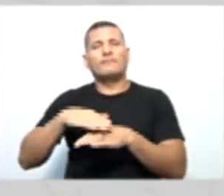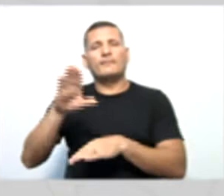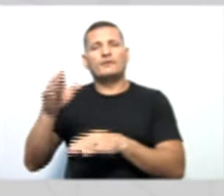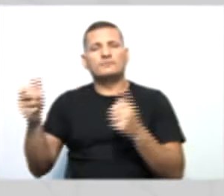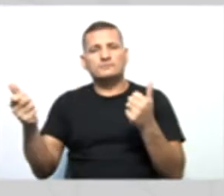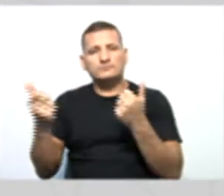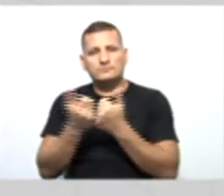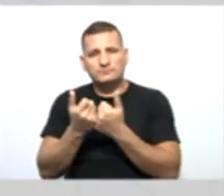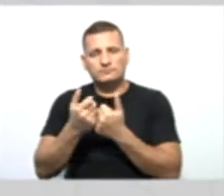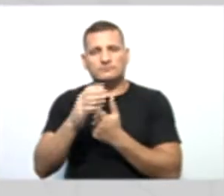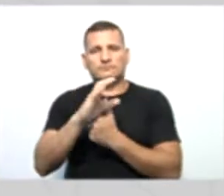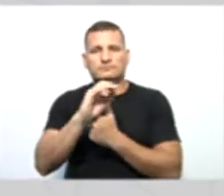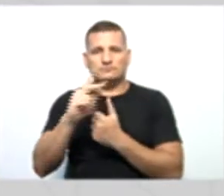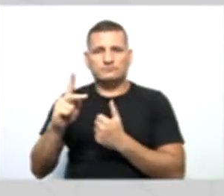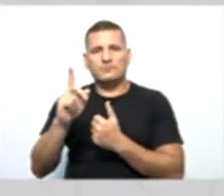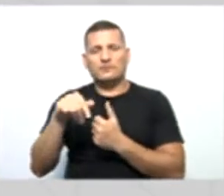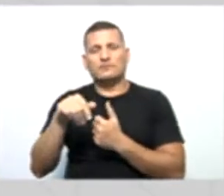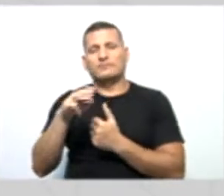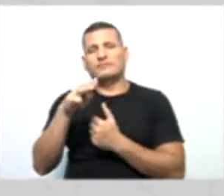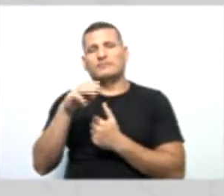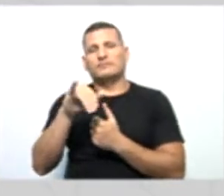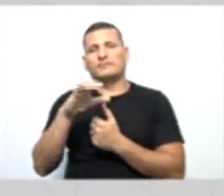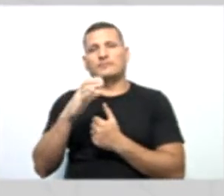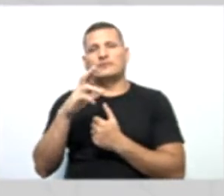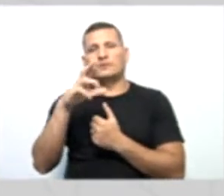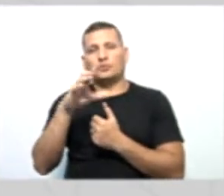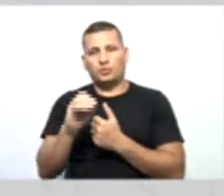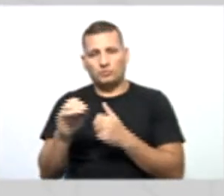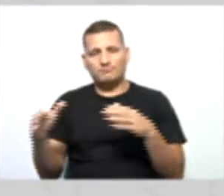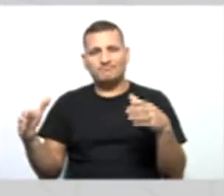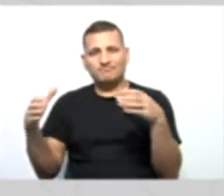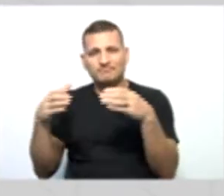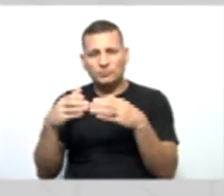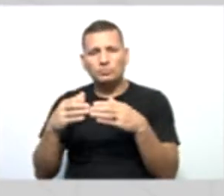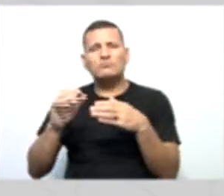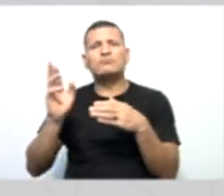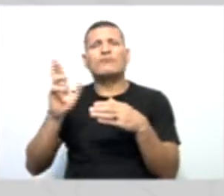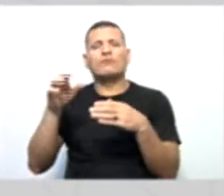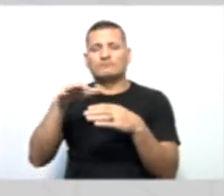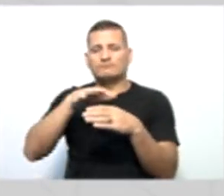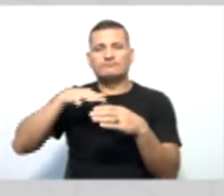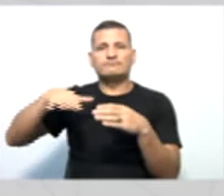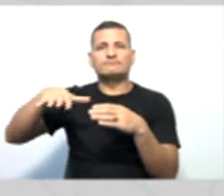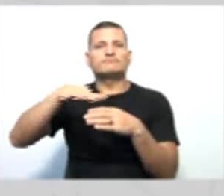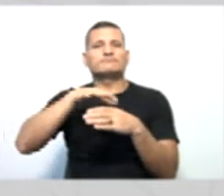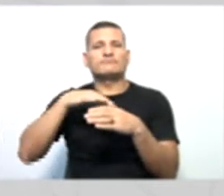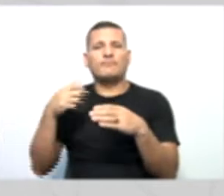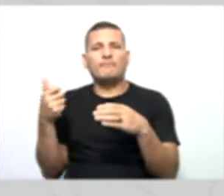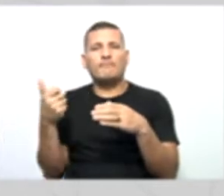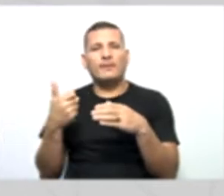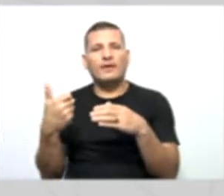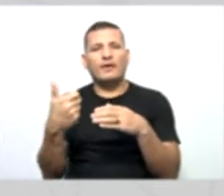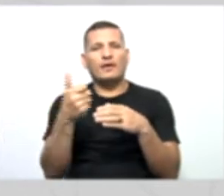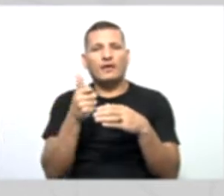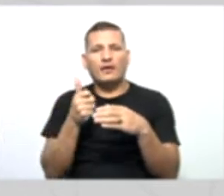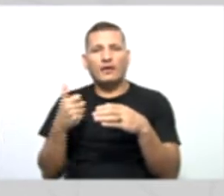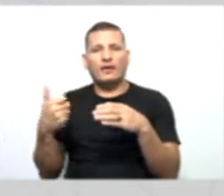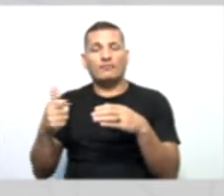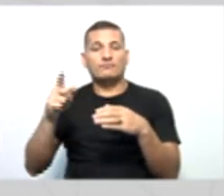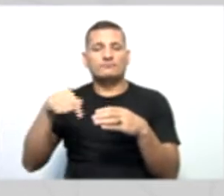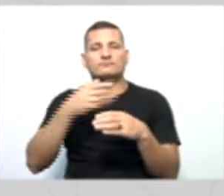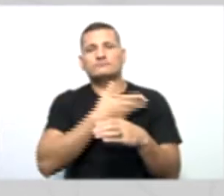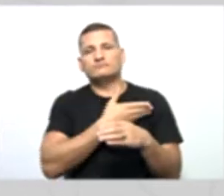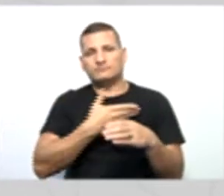nossa cooperativa se chama microambiente. Então, quem que está mais próximo da nossa cooperativa? Os governos,